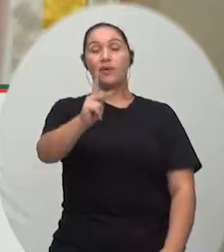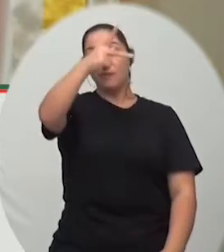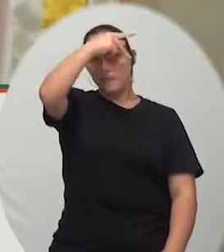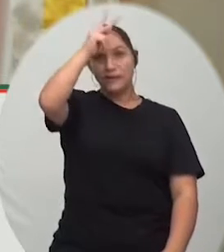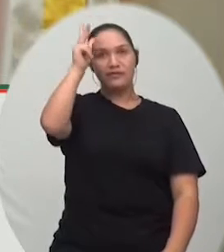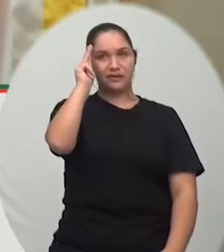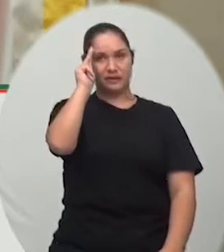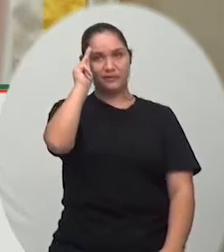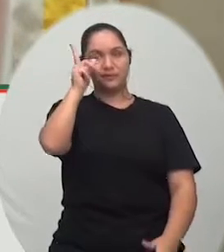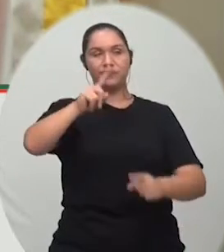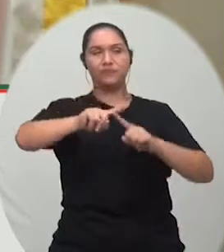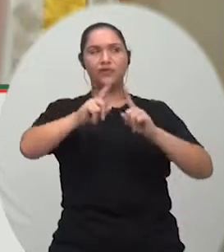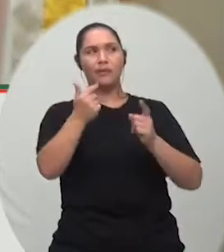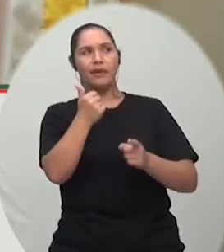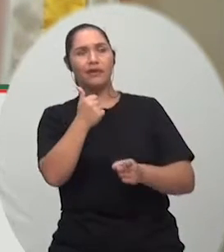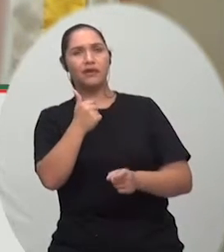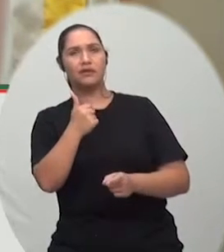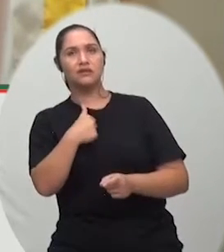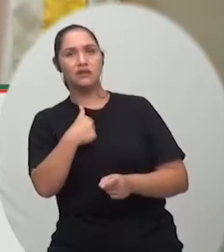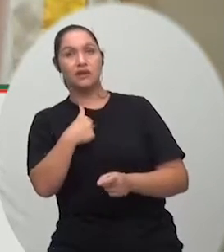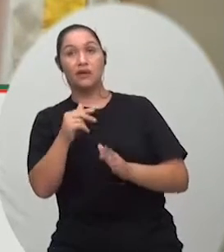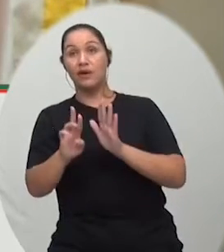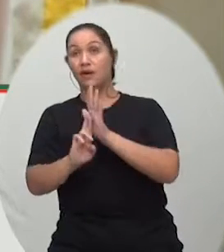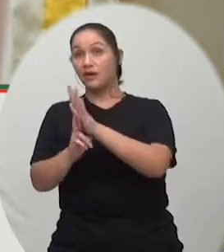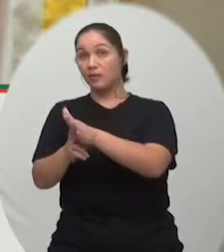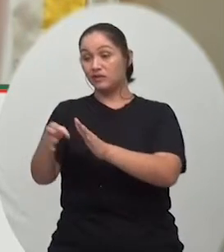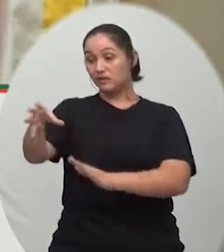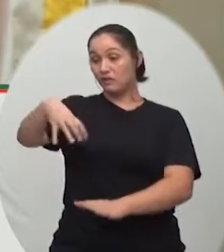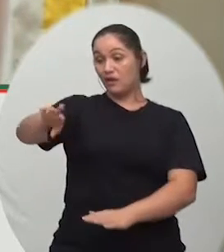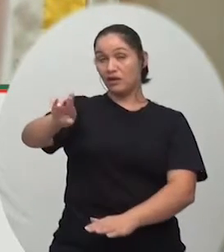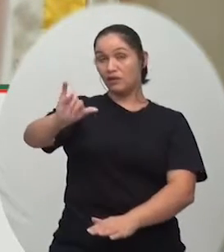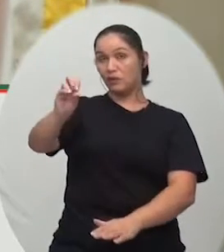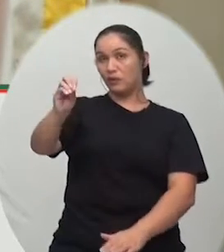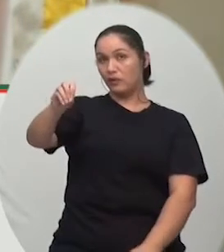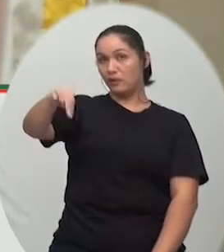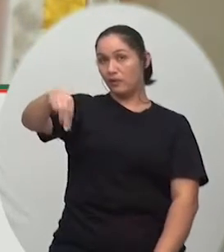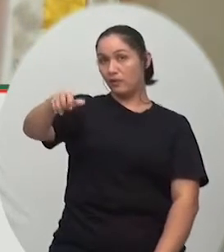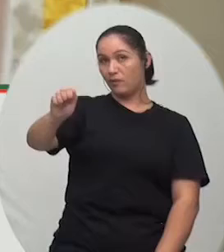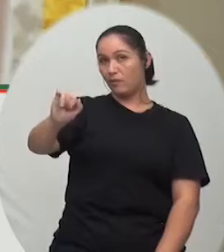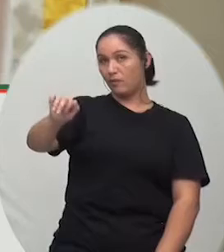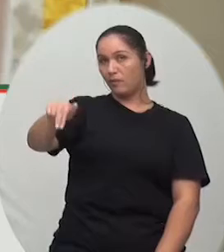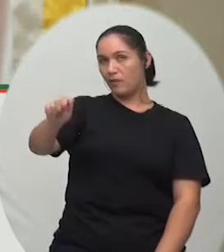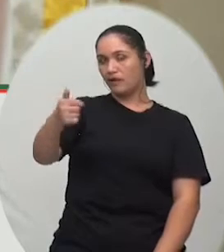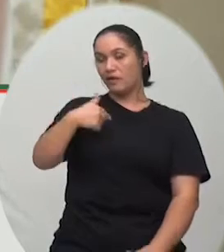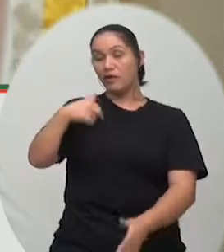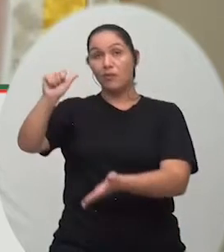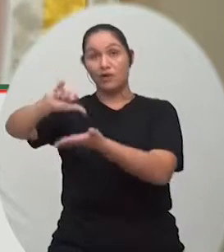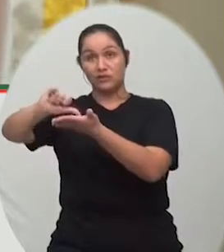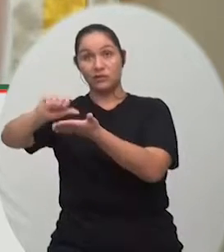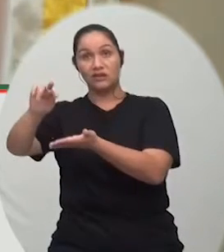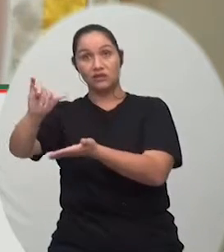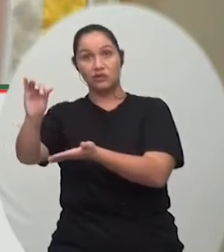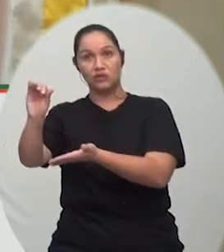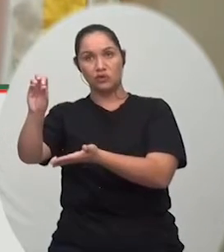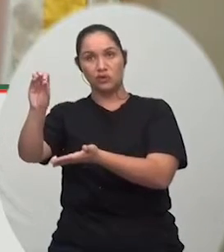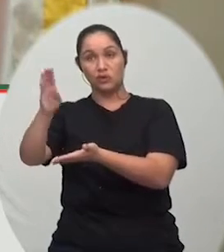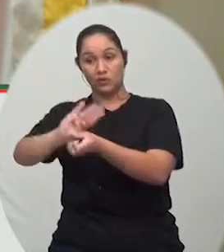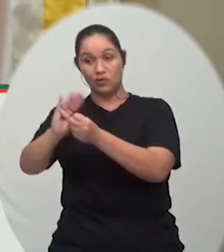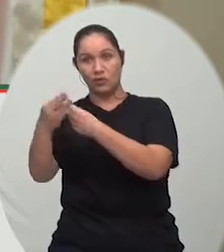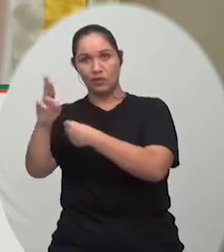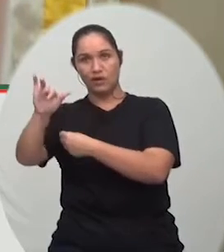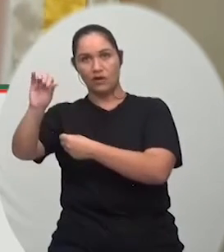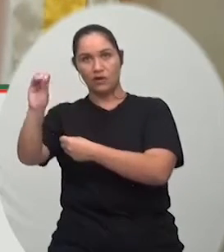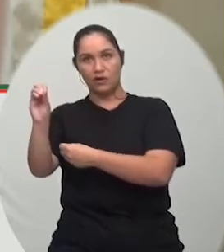sou representante do distrito do Rio Maina. Eu moro no centro do distrito do Rio Maina. E nós não temos visto